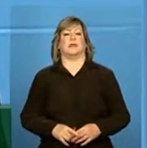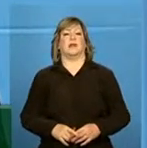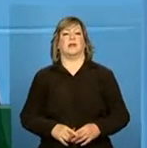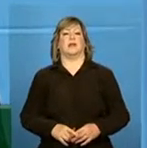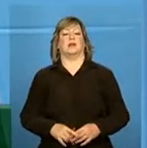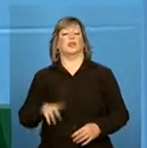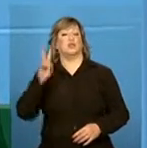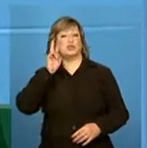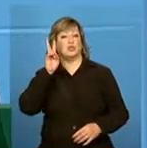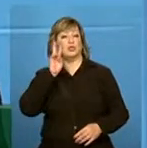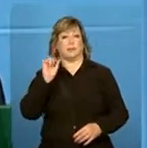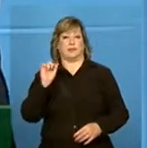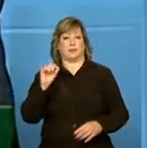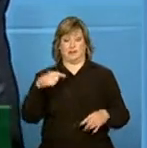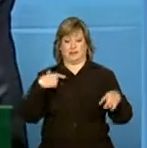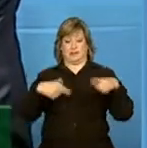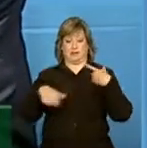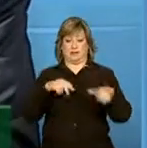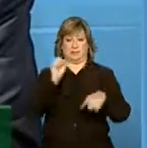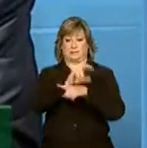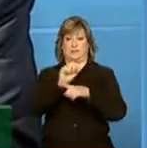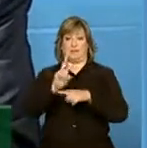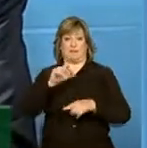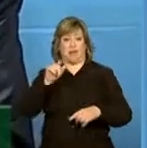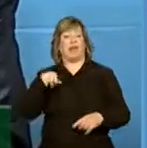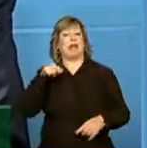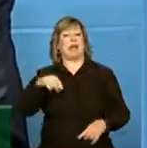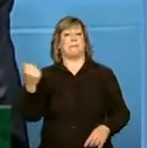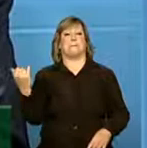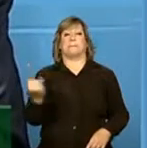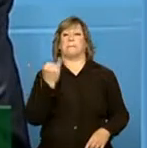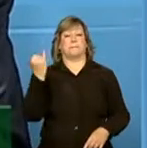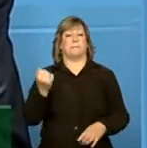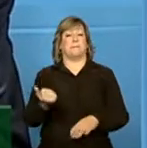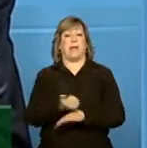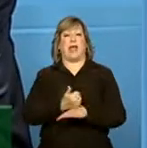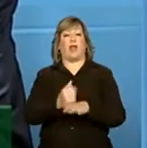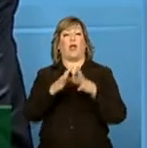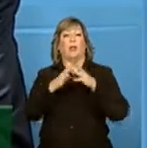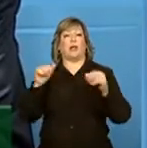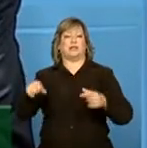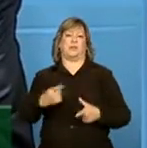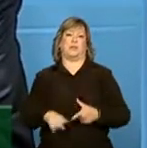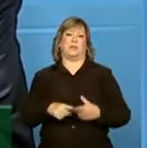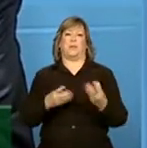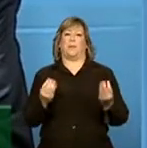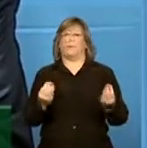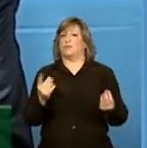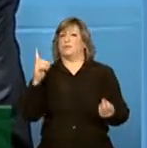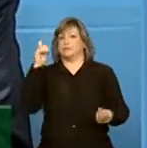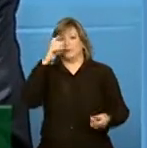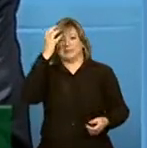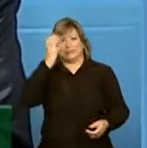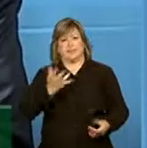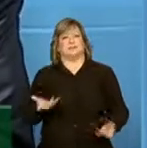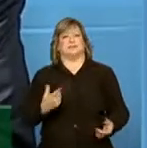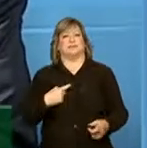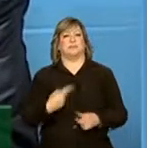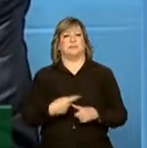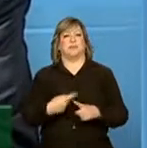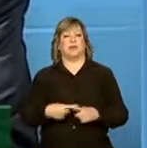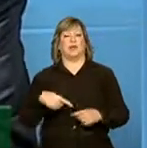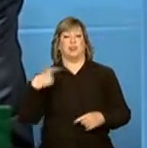a criação de empregos é a melhor contribuição para atacar as bases desse problema tão sério. Na medida que os pais dos menores